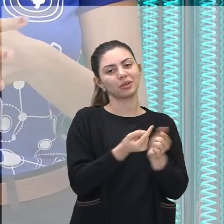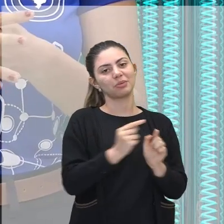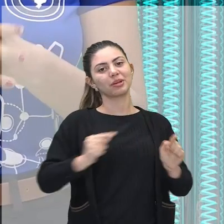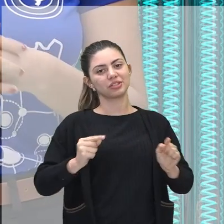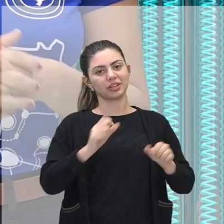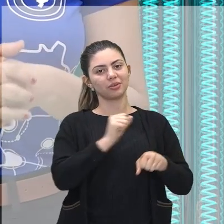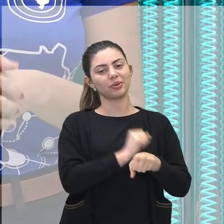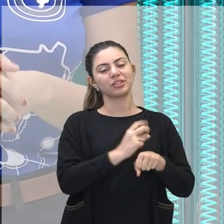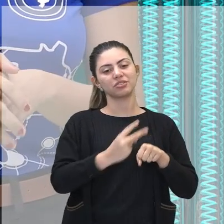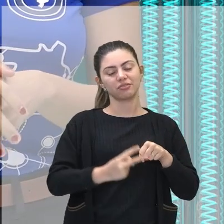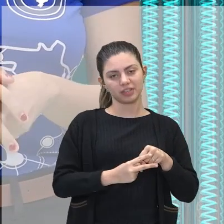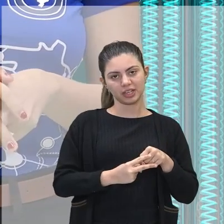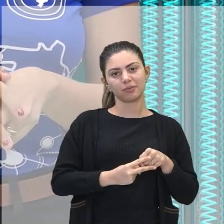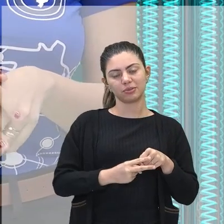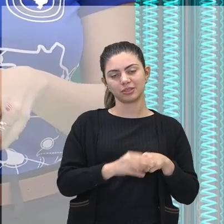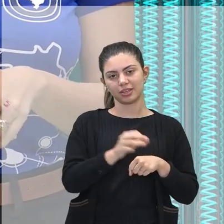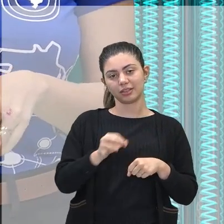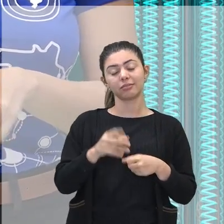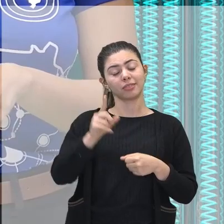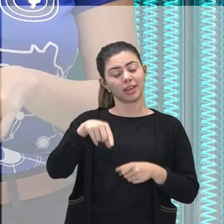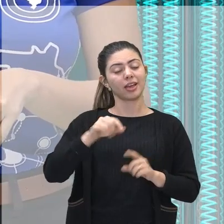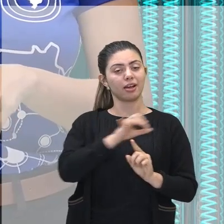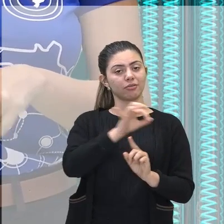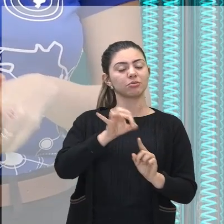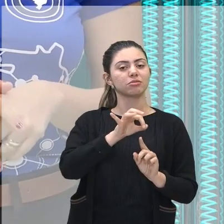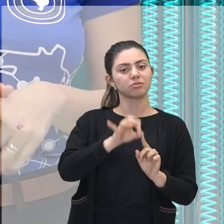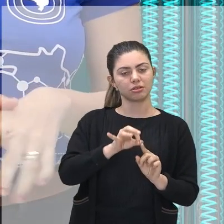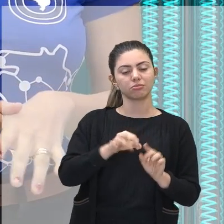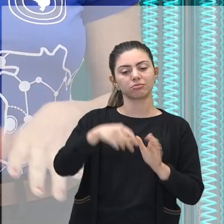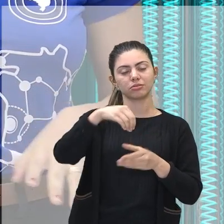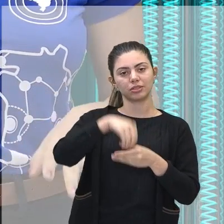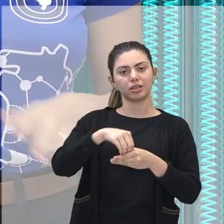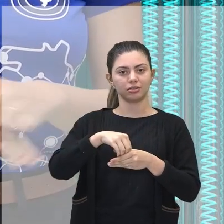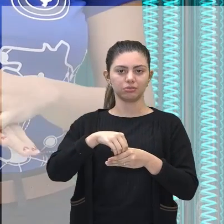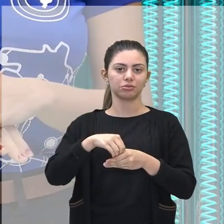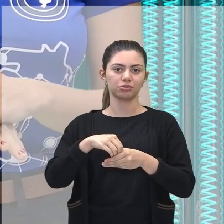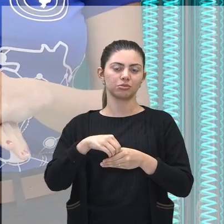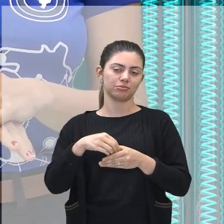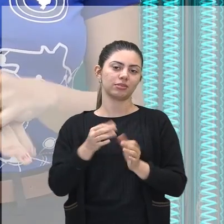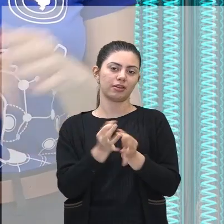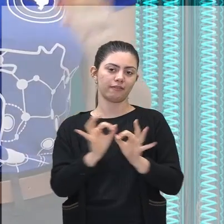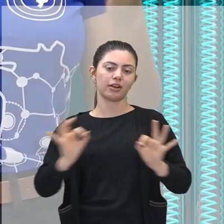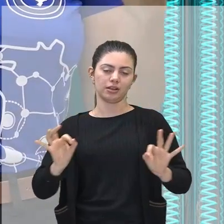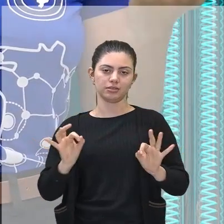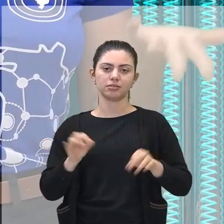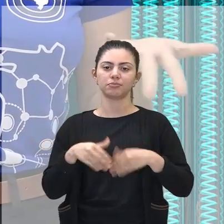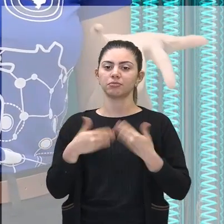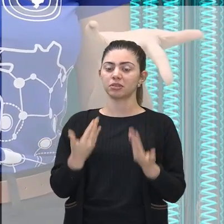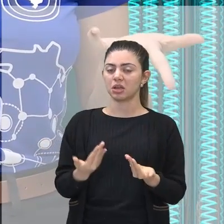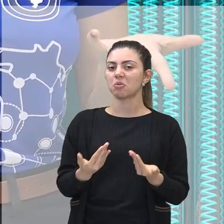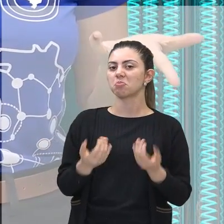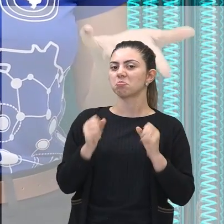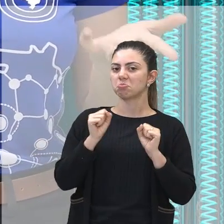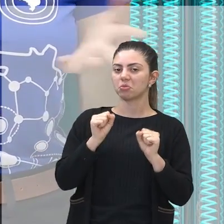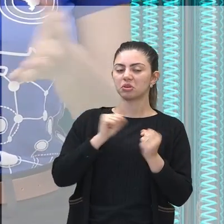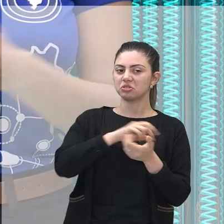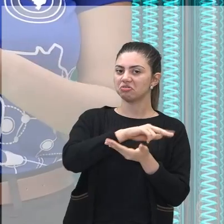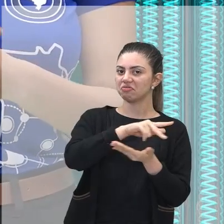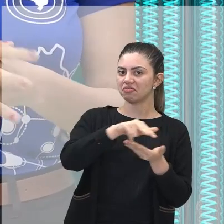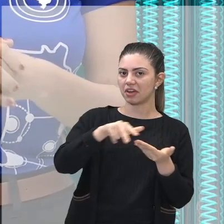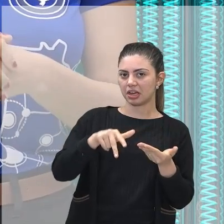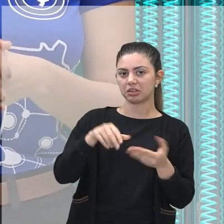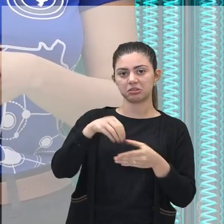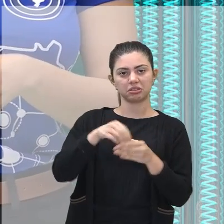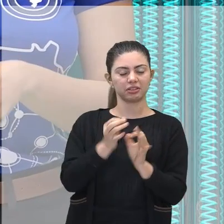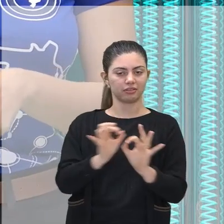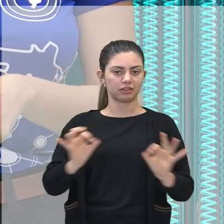essas são as suas funções. Então vejam que um advérbio pode exercer aí várias funções numa